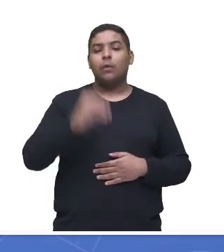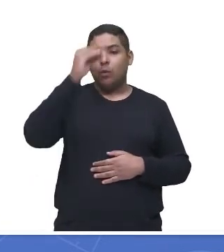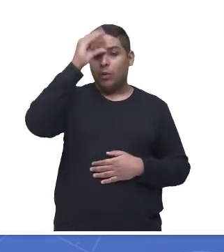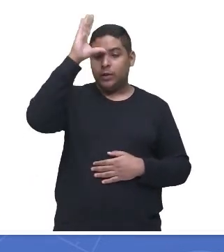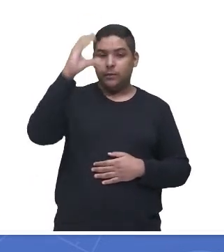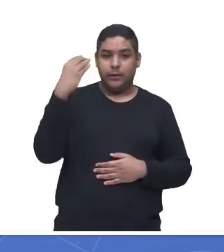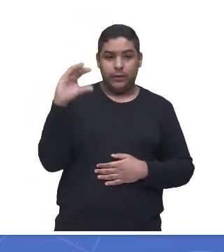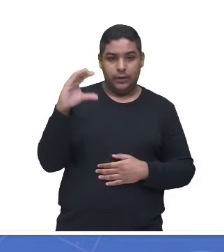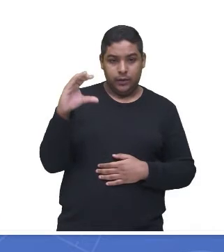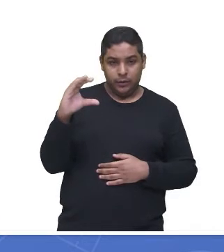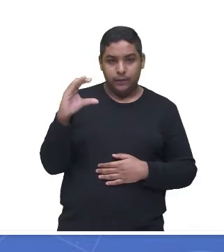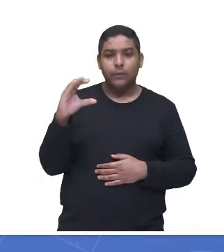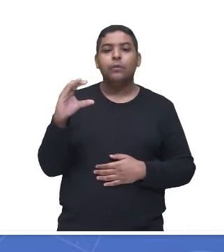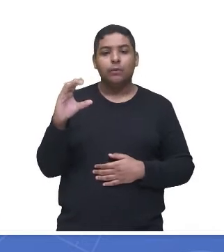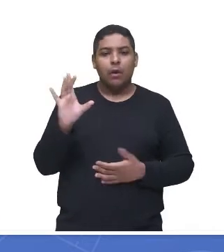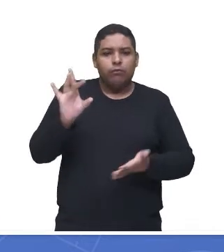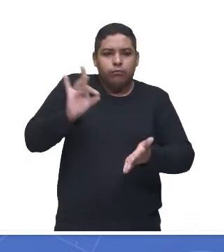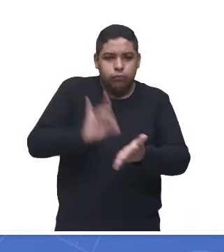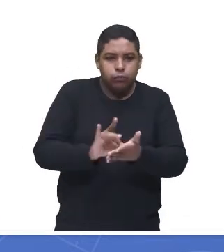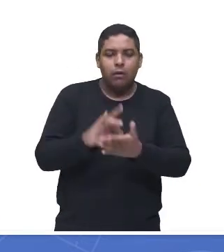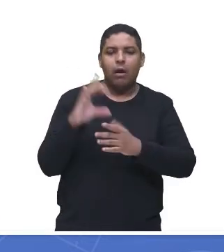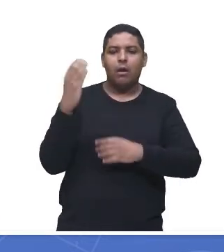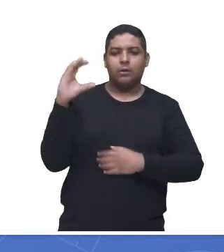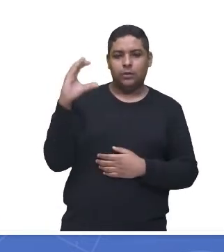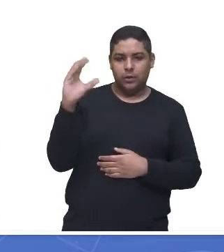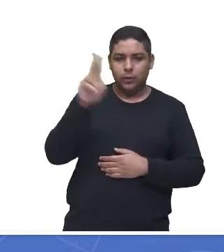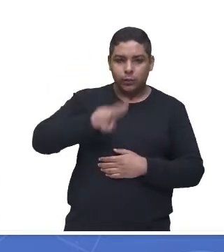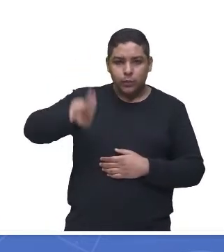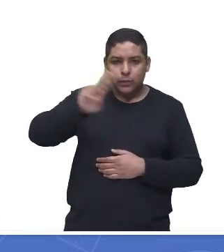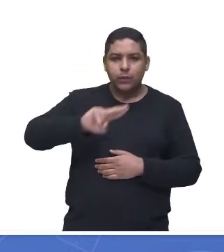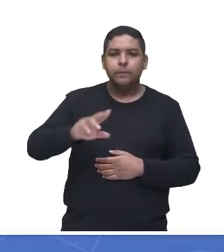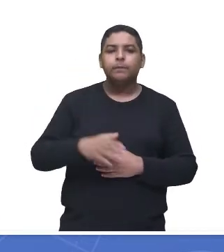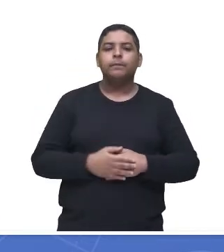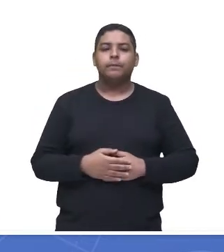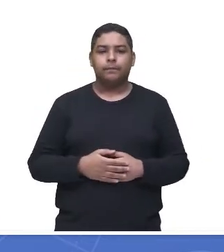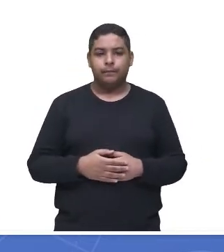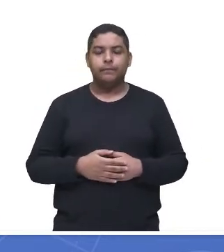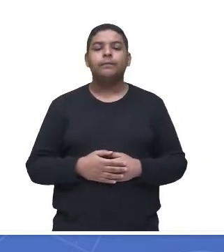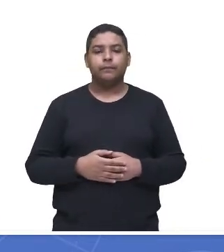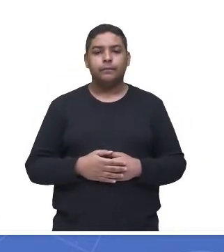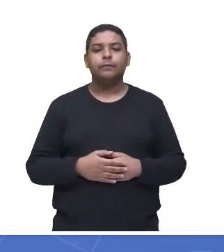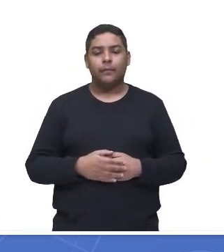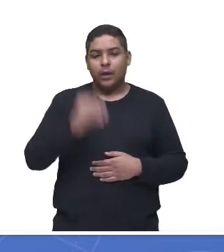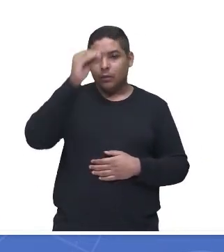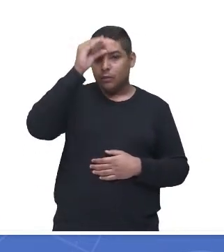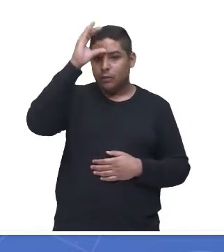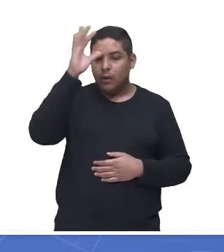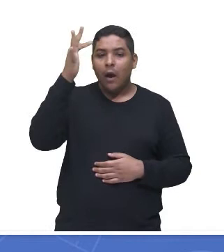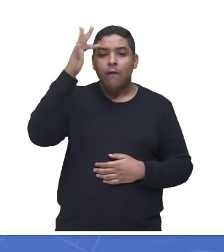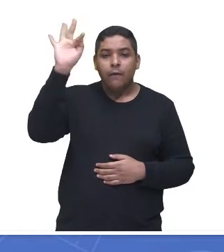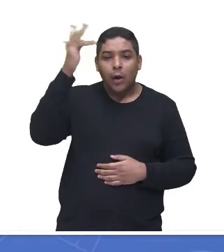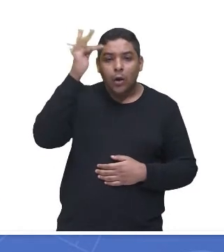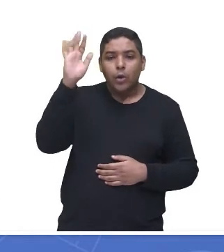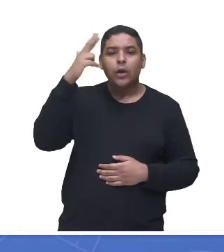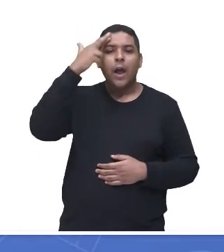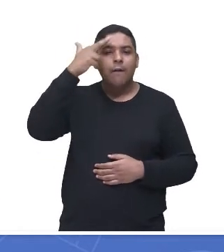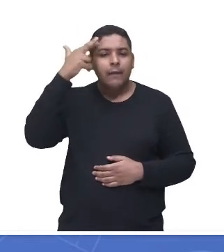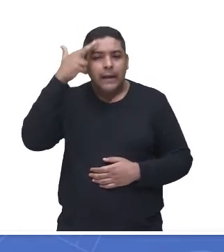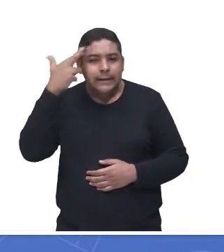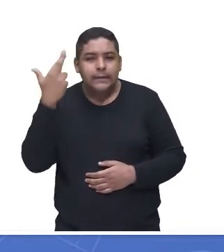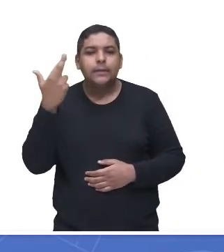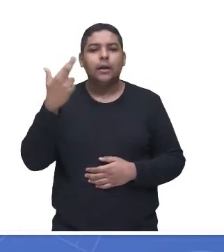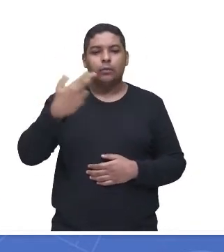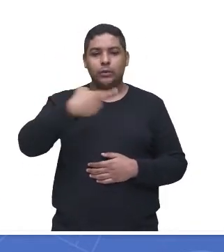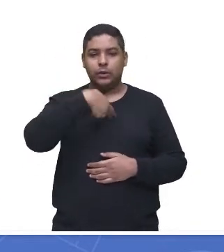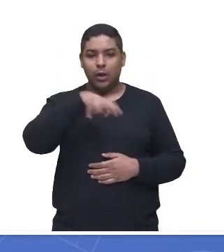científico, comprovado por meio da ciência. Conhecimento filosófico, reflexão. E conhecimento